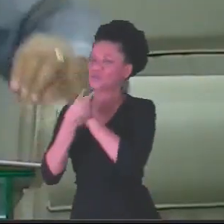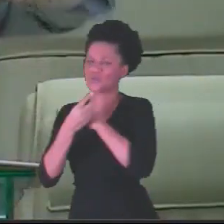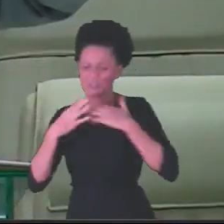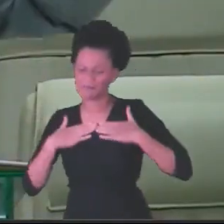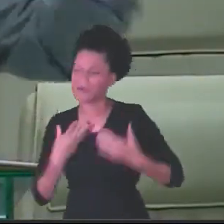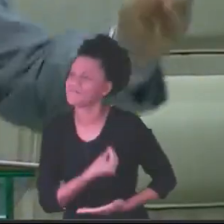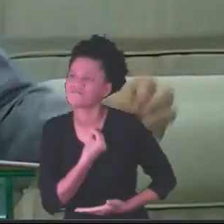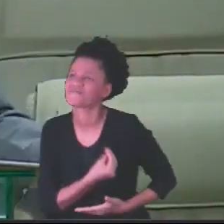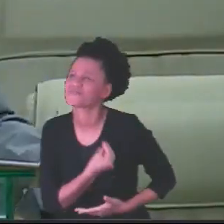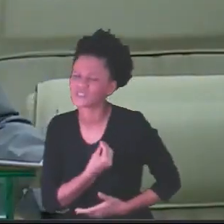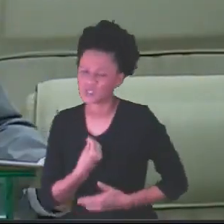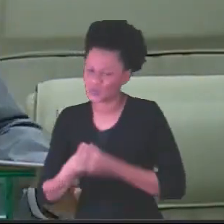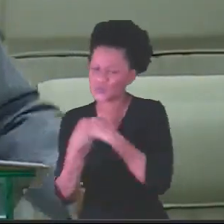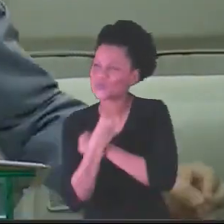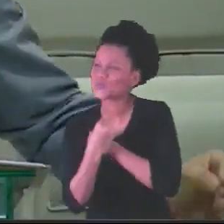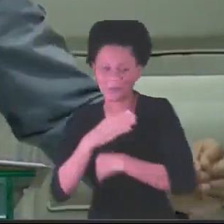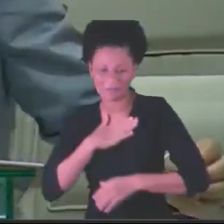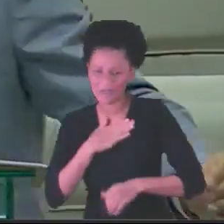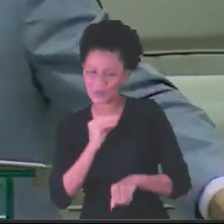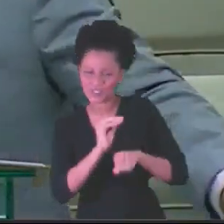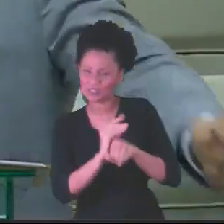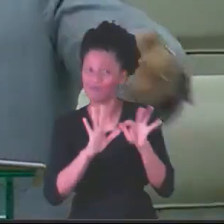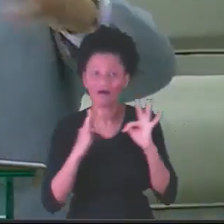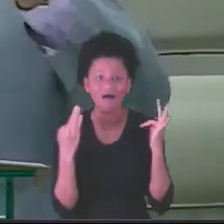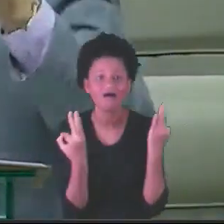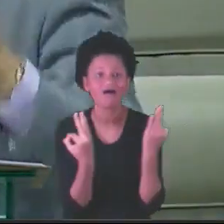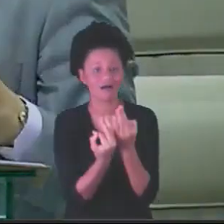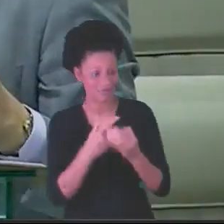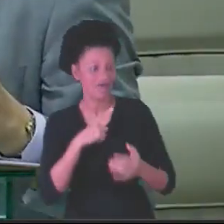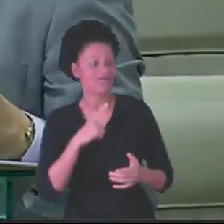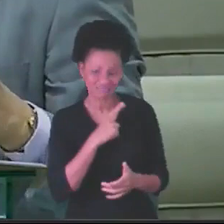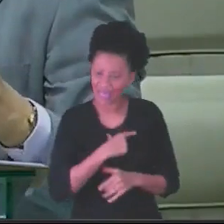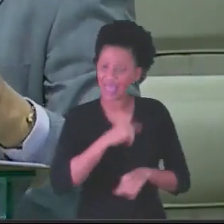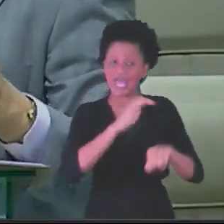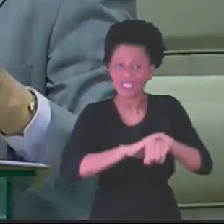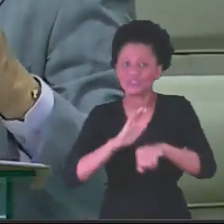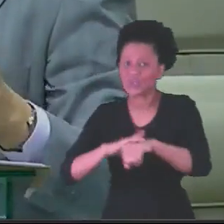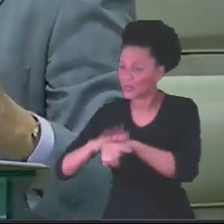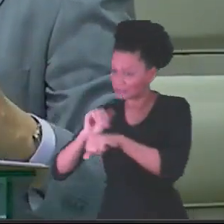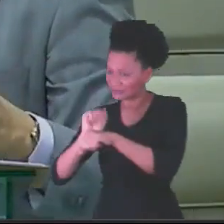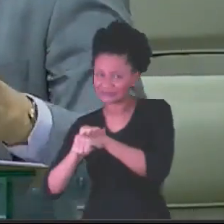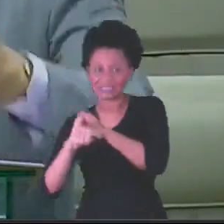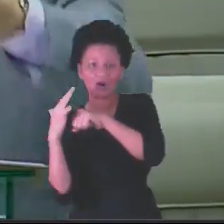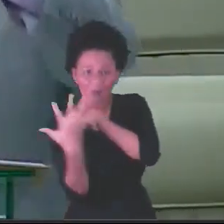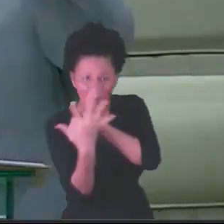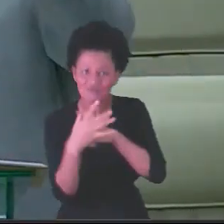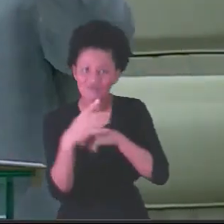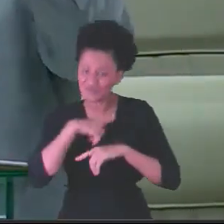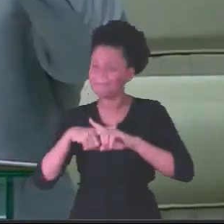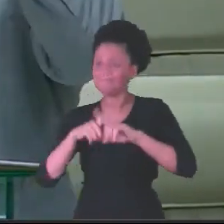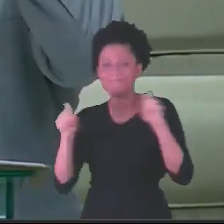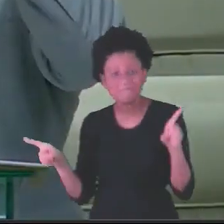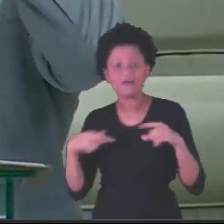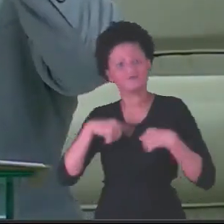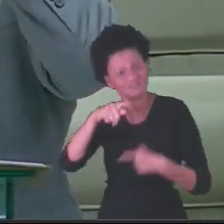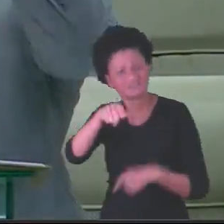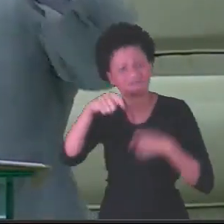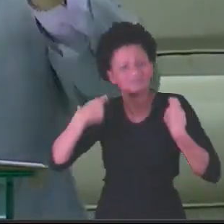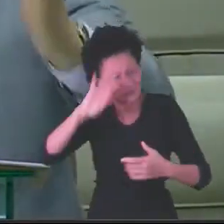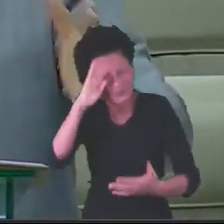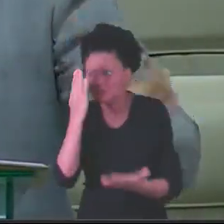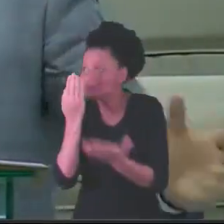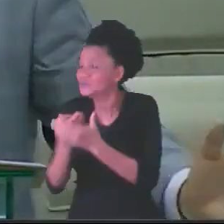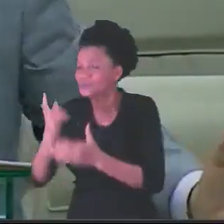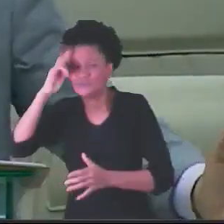livramento vamos cuidar da sua família que mesmo que exista doença que existe o problema mas você tem que confiar